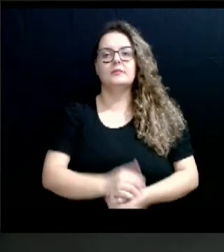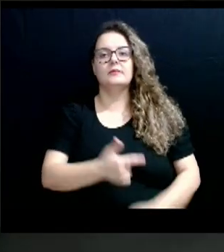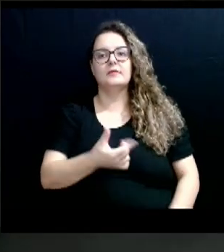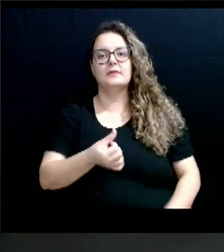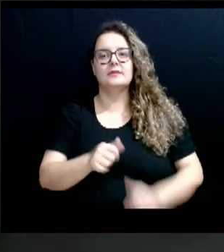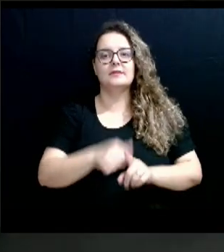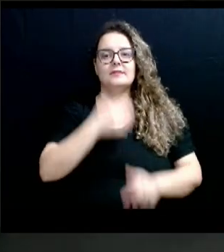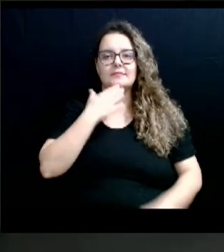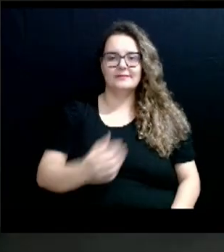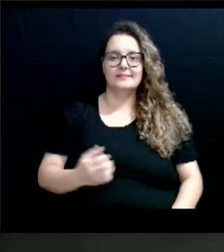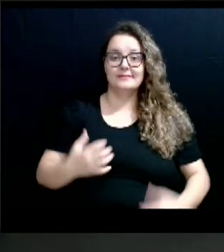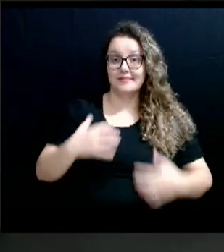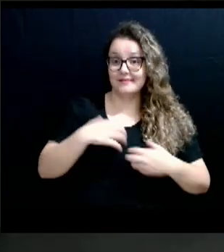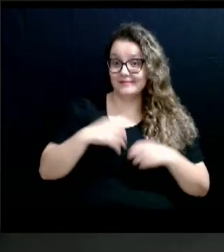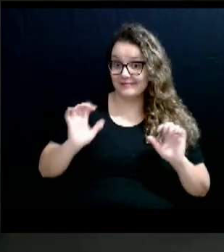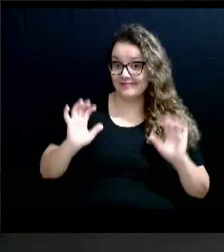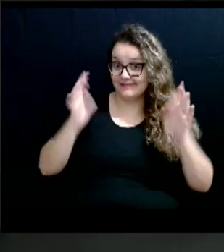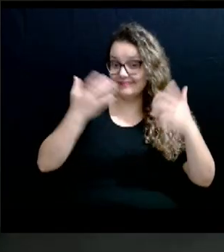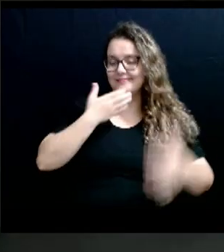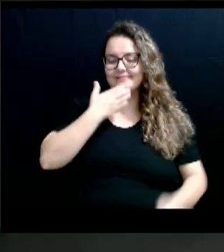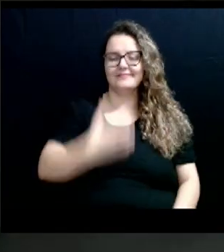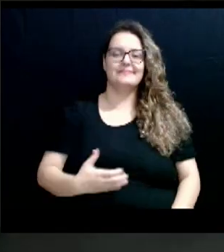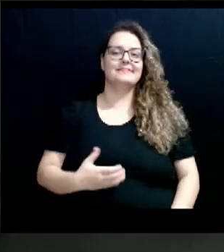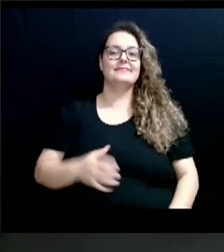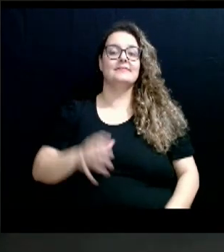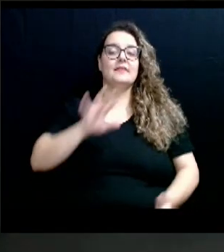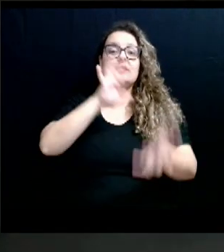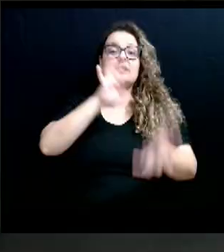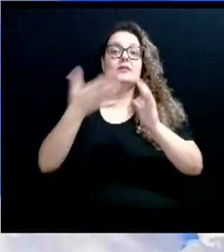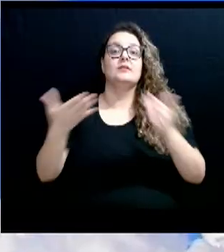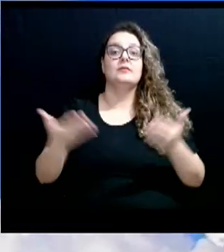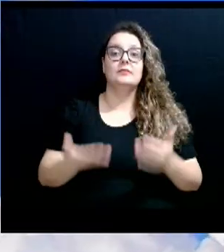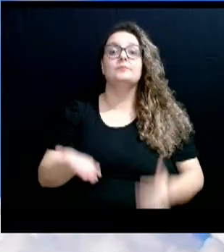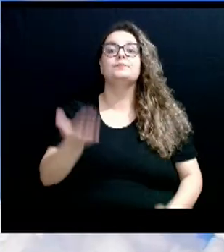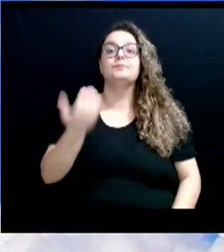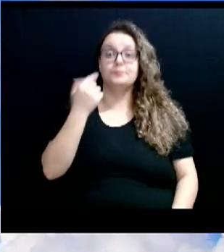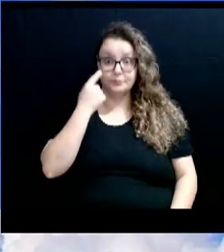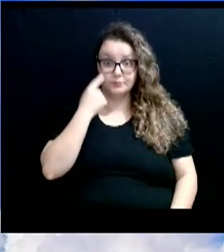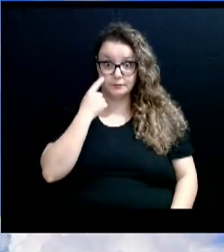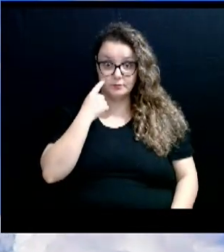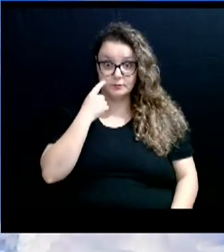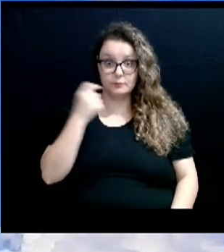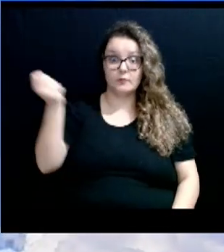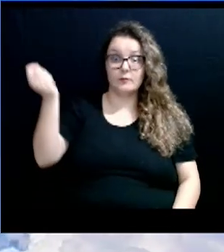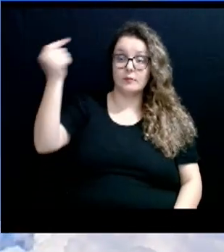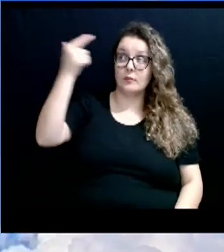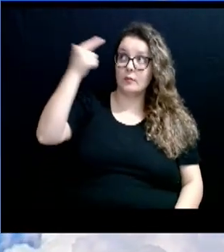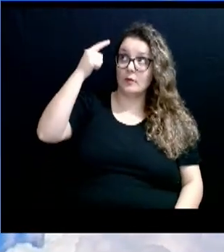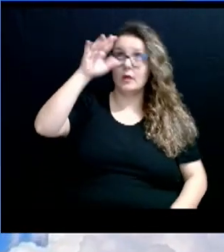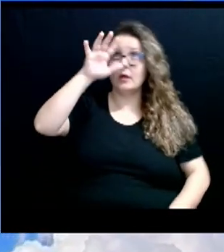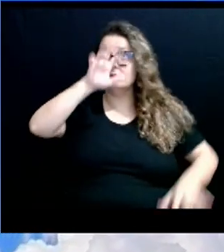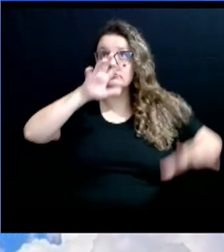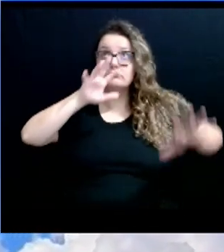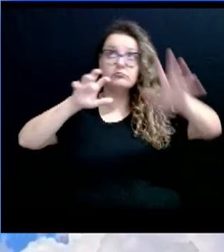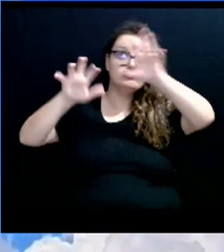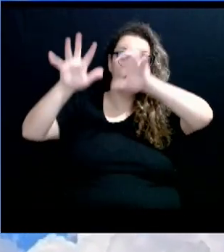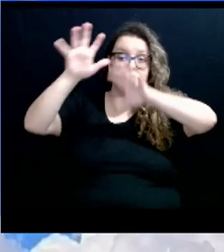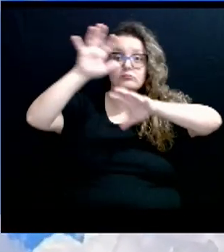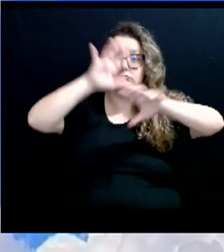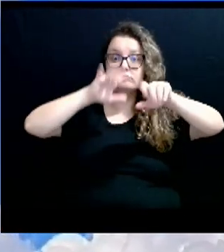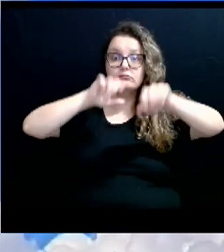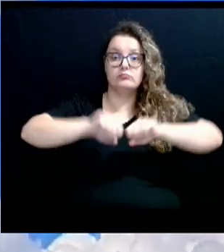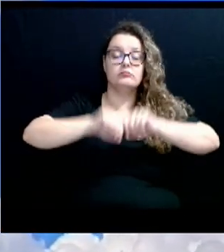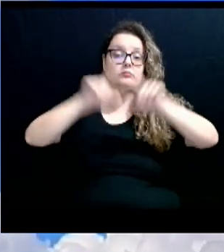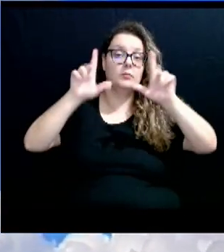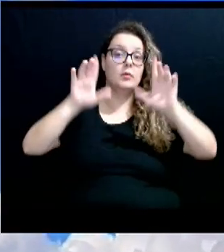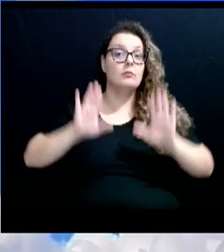natalino, então. E a previsão do tempo para hoje? Vamos conferir? Sol com algumas nuvens durante o dia, porém agora pela